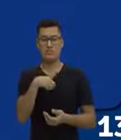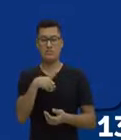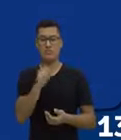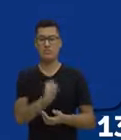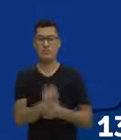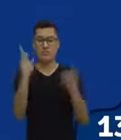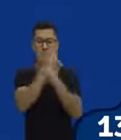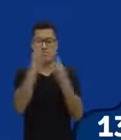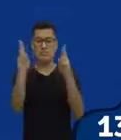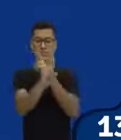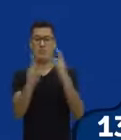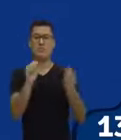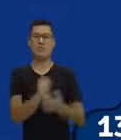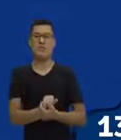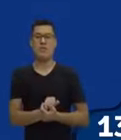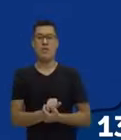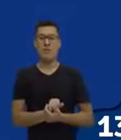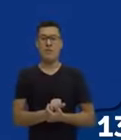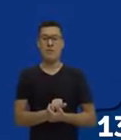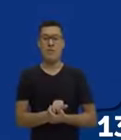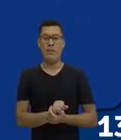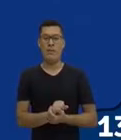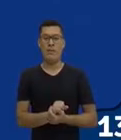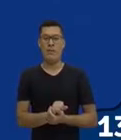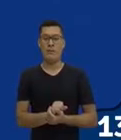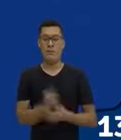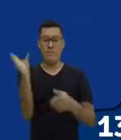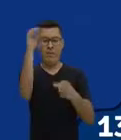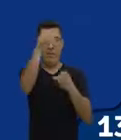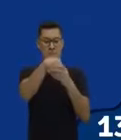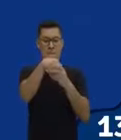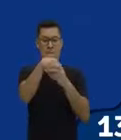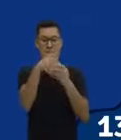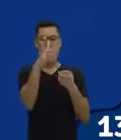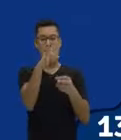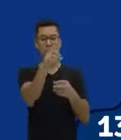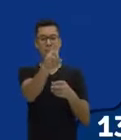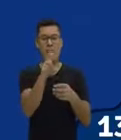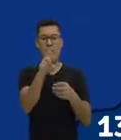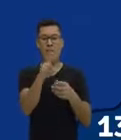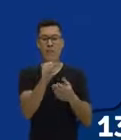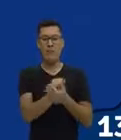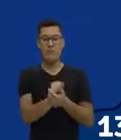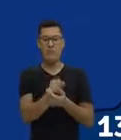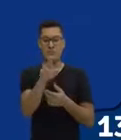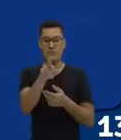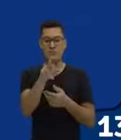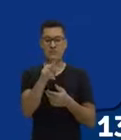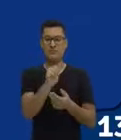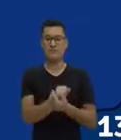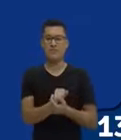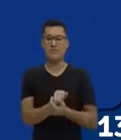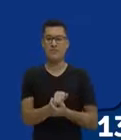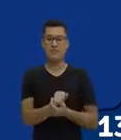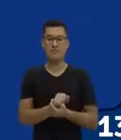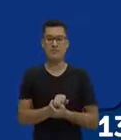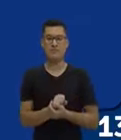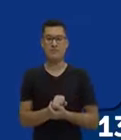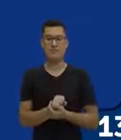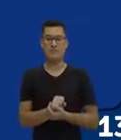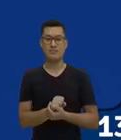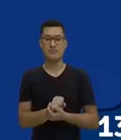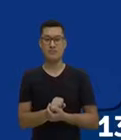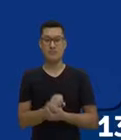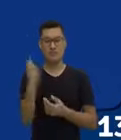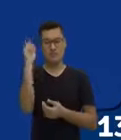relação a quem? Com relação ao custo, né? Então, vamos colocar aqui, ó, F de X igual... Vamos